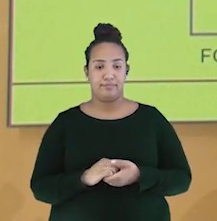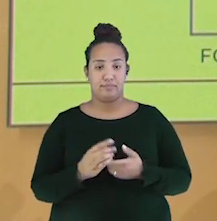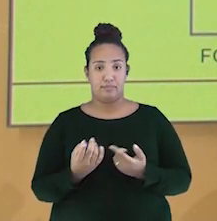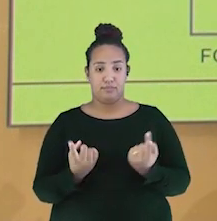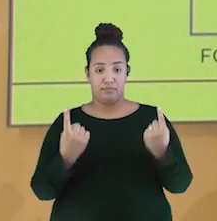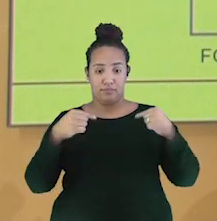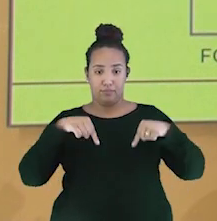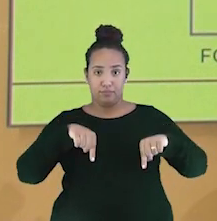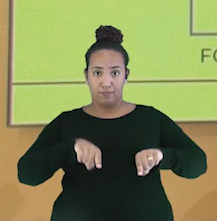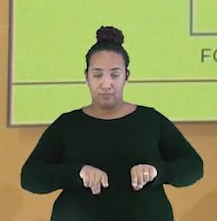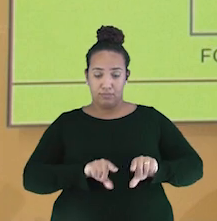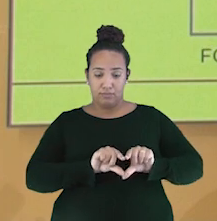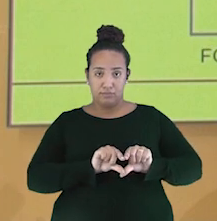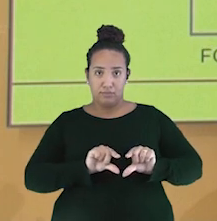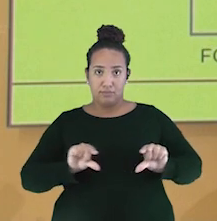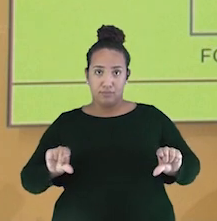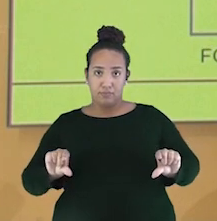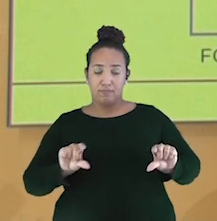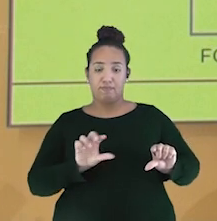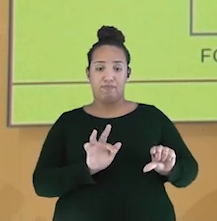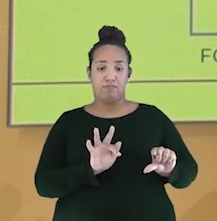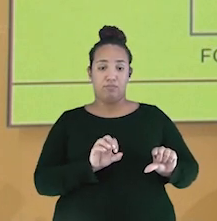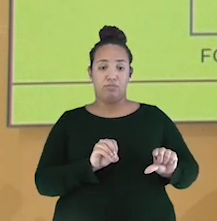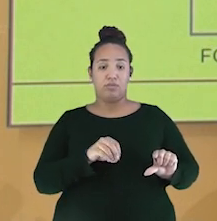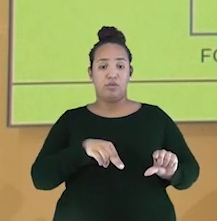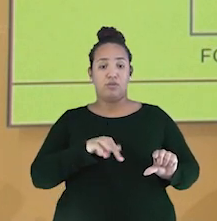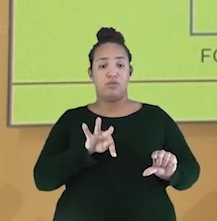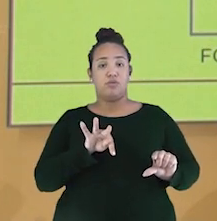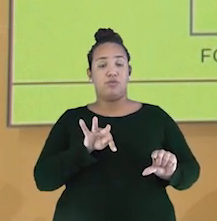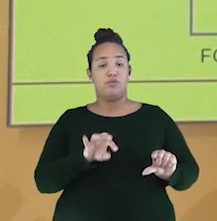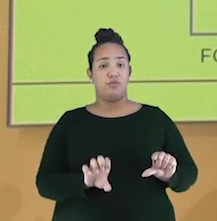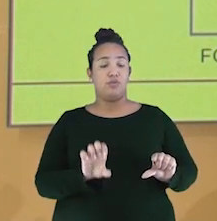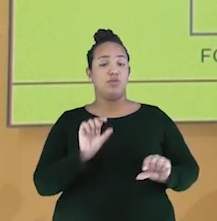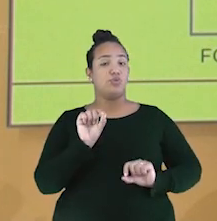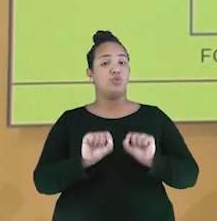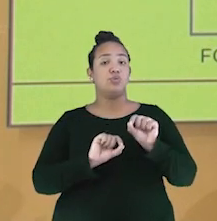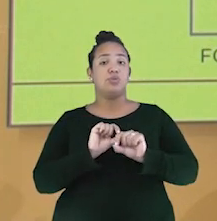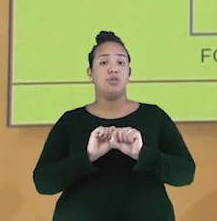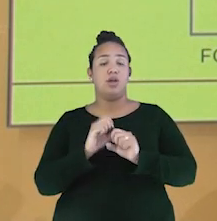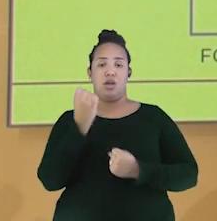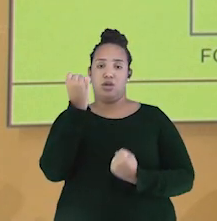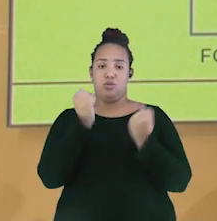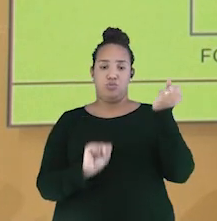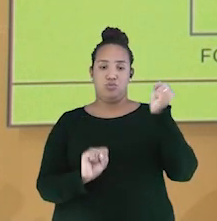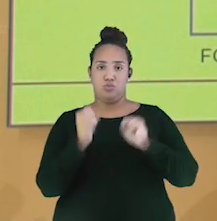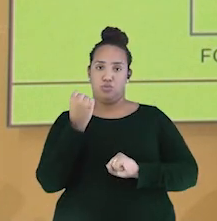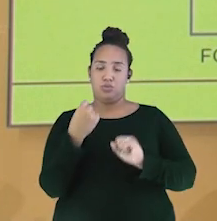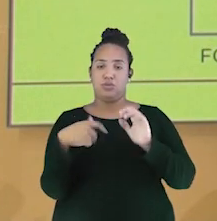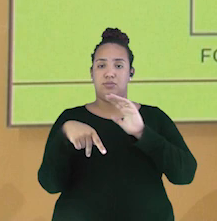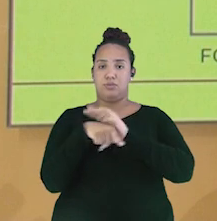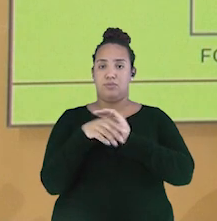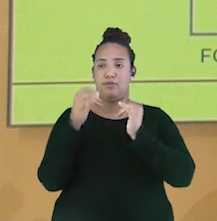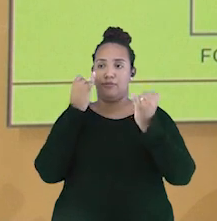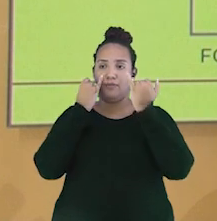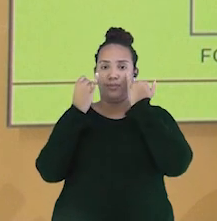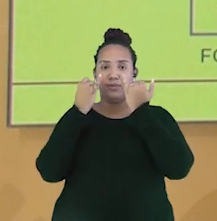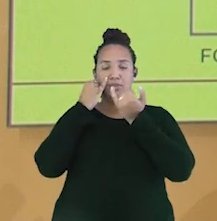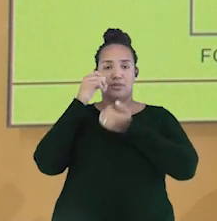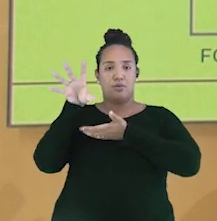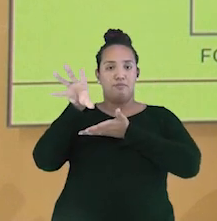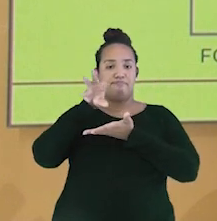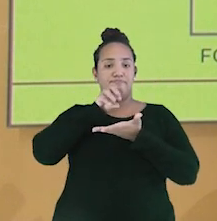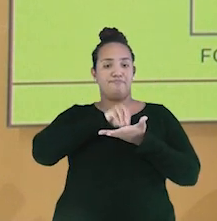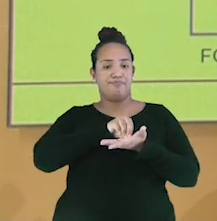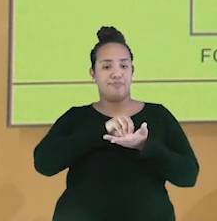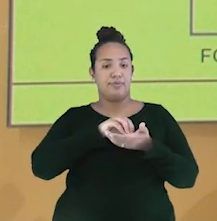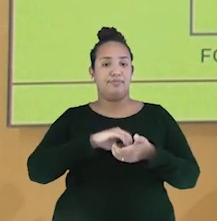na parte em baixo da tabela consta a fonte de onde se originaram as informações da tabela